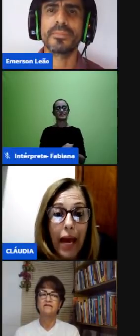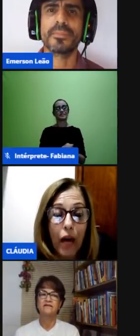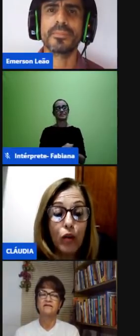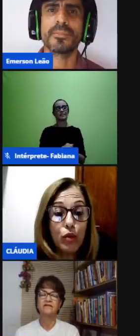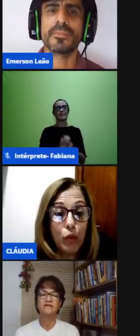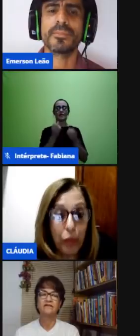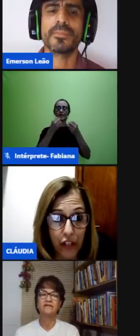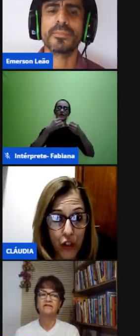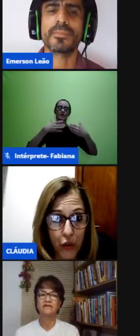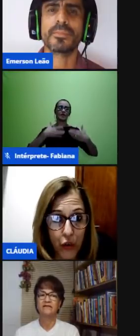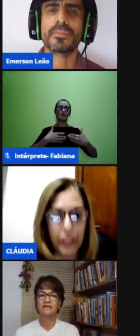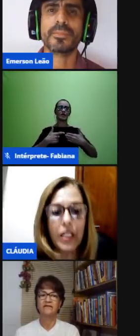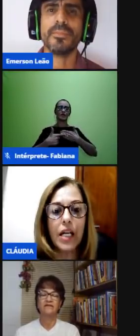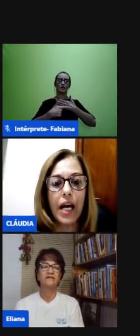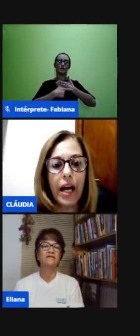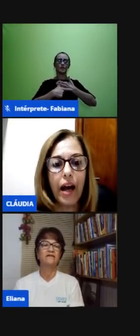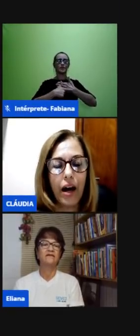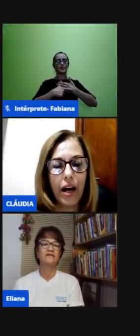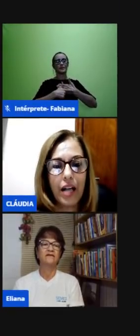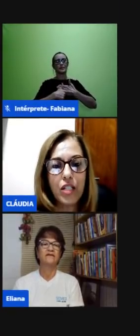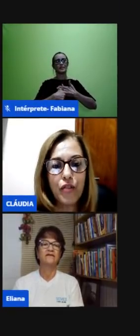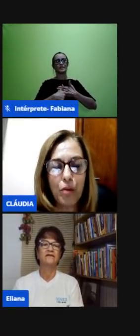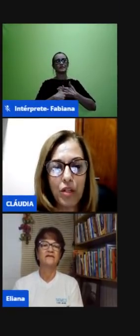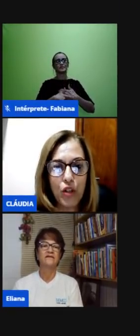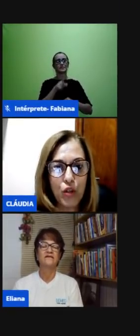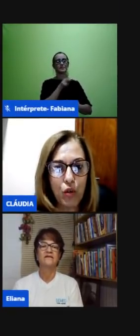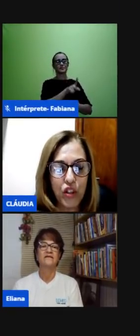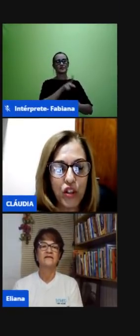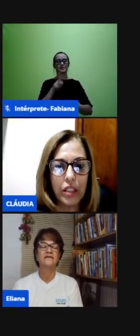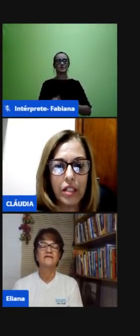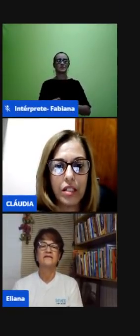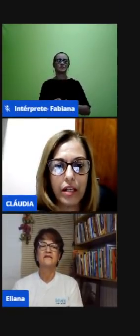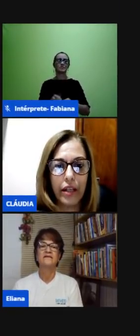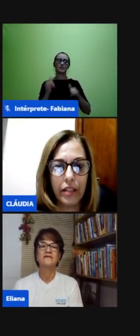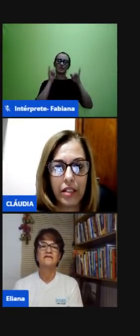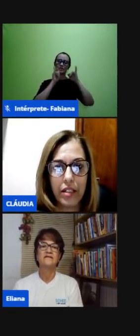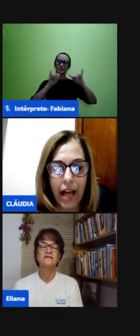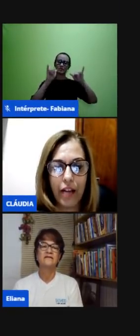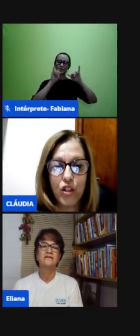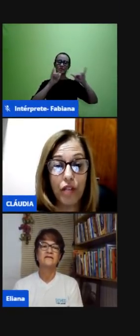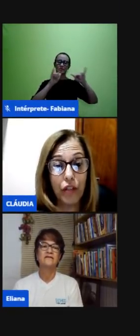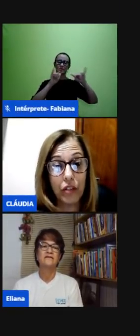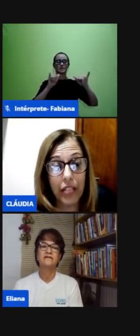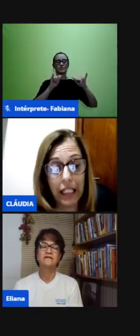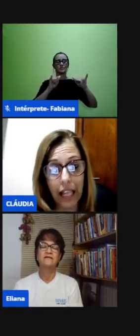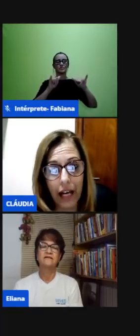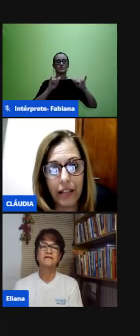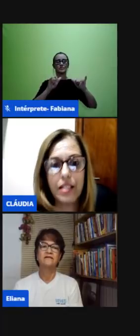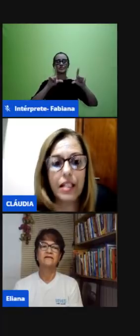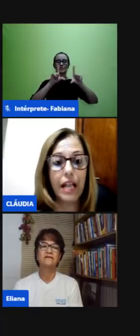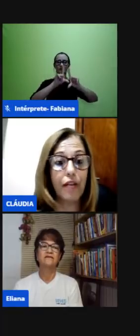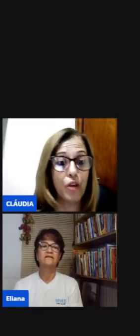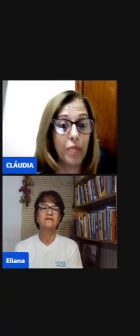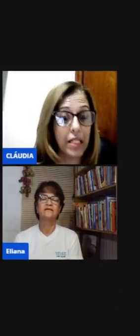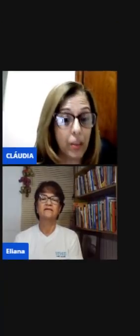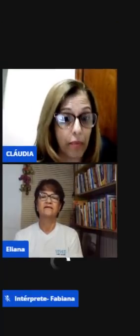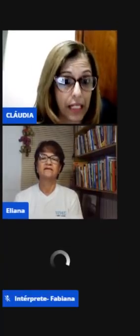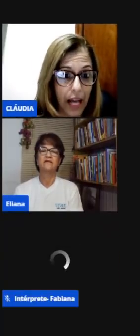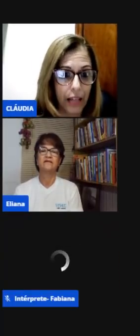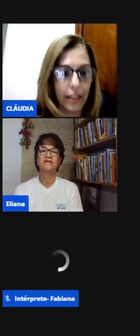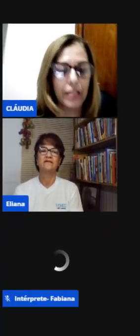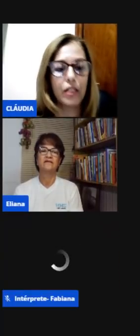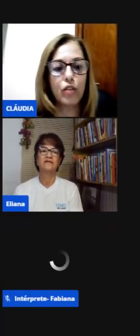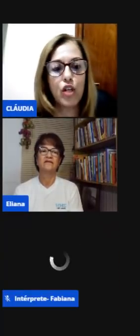sobre o papel do professor. As informações contidas nesse slide já foram tratadas na